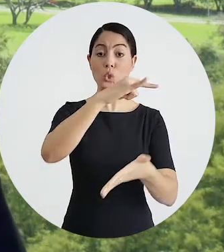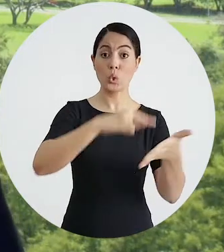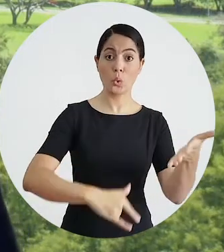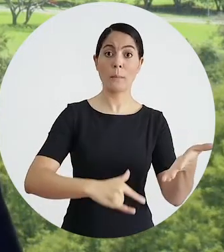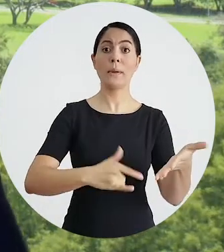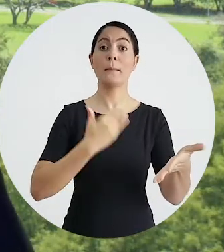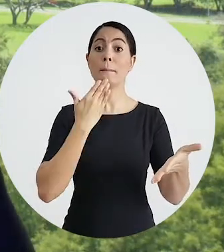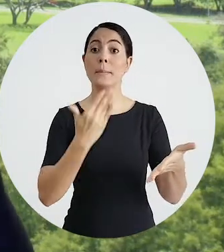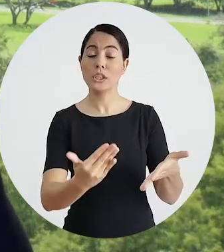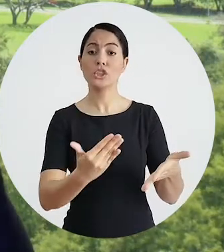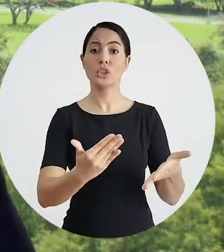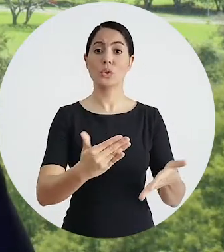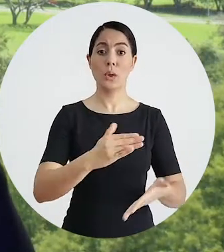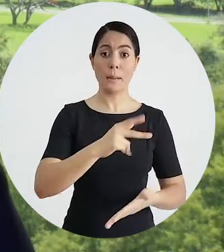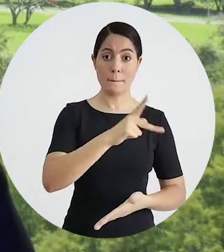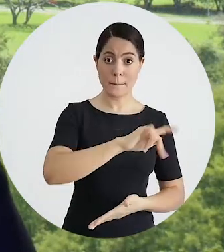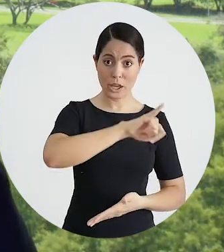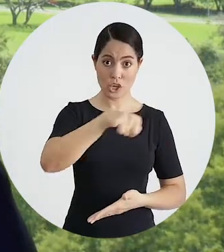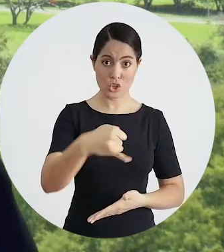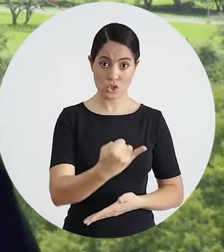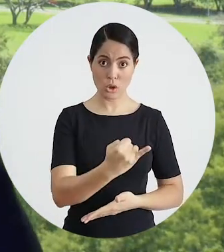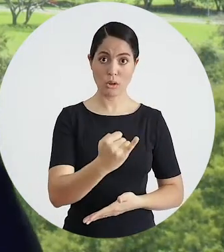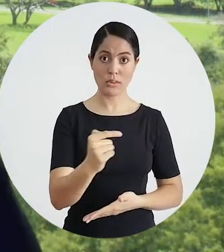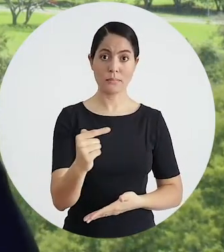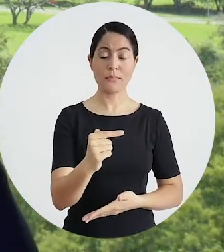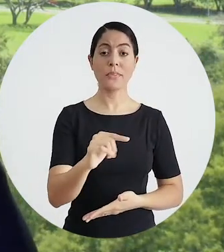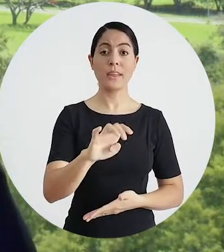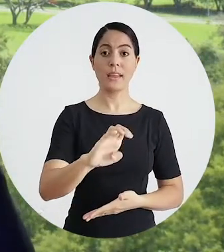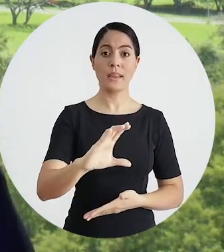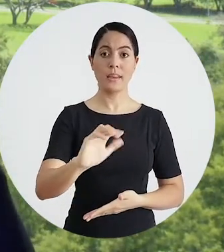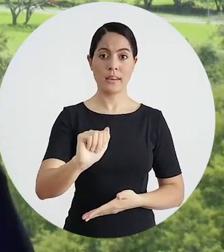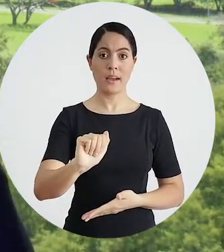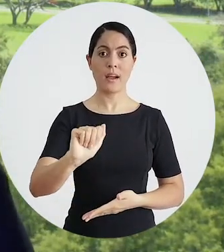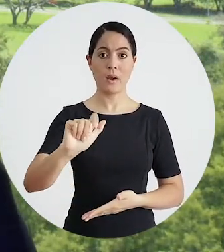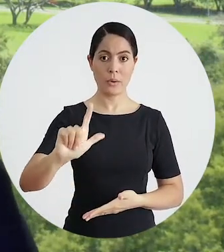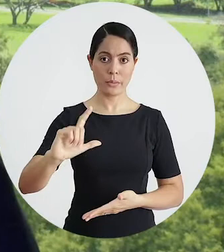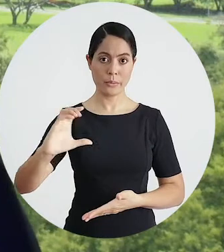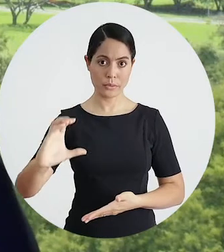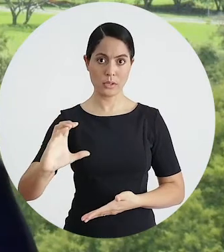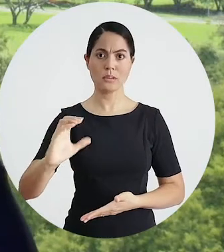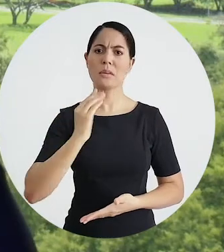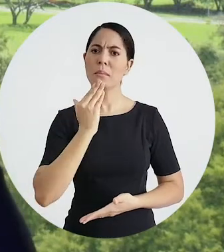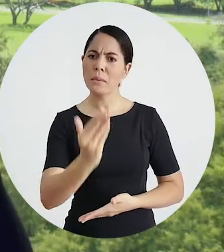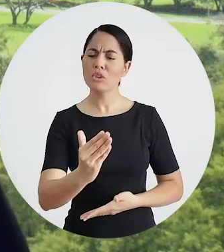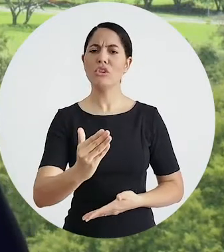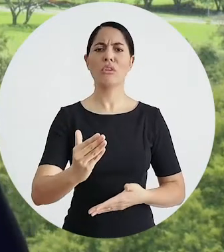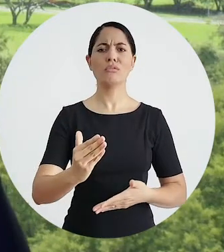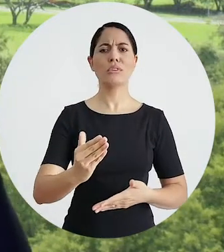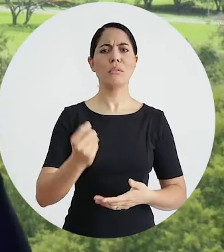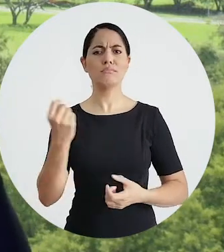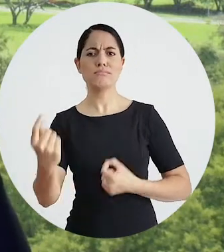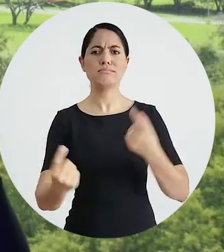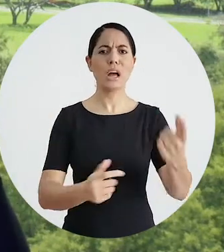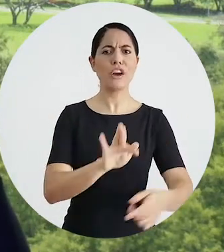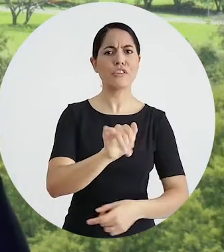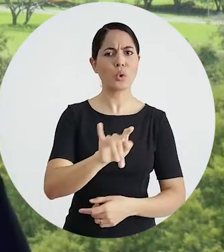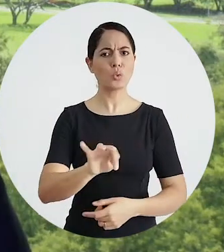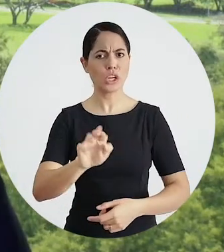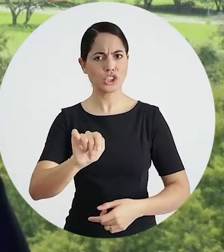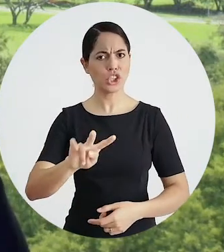ferramenta PJ eCalc seja facultativo. Em entrevista ao nosso programa, Antônio Fabrício garantiu